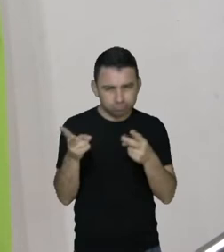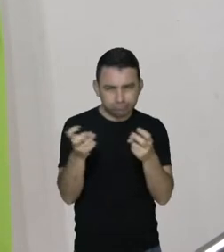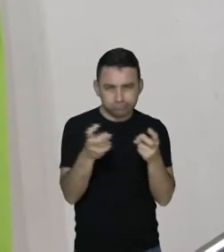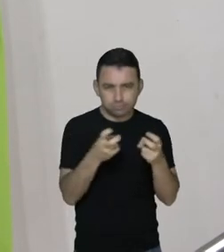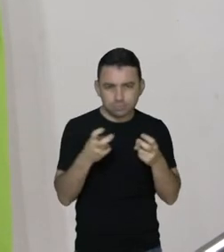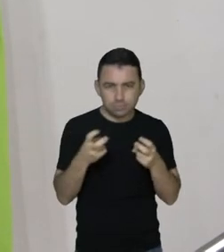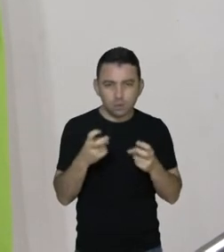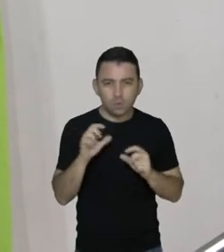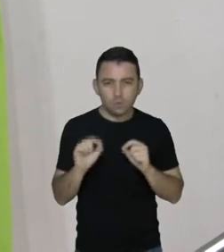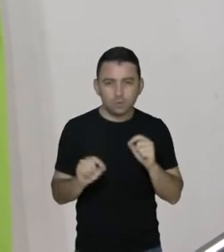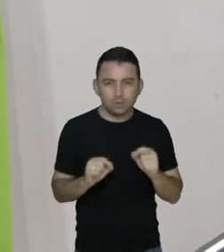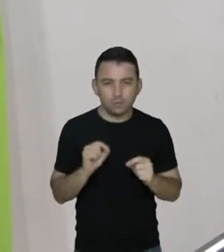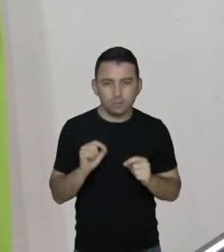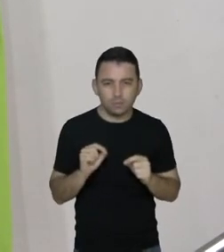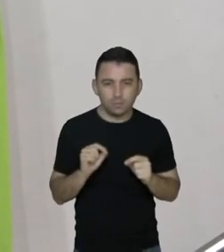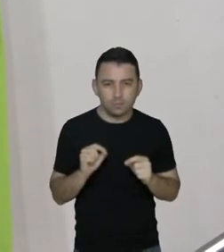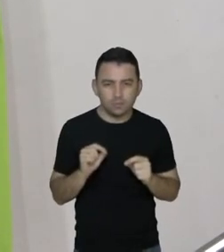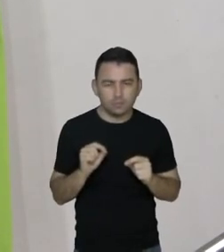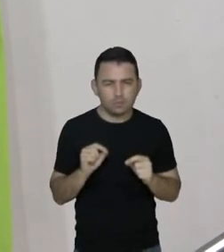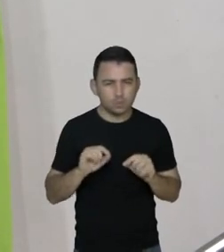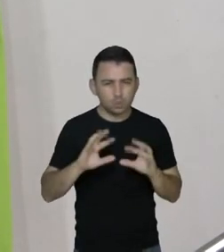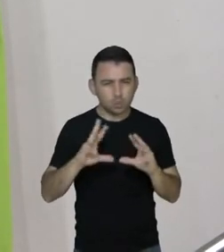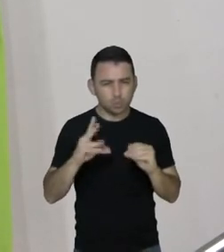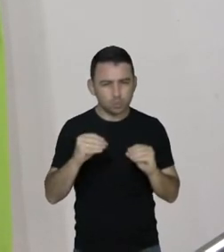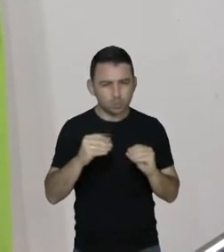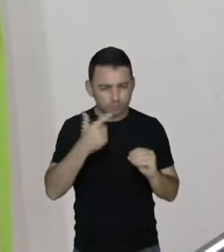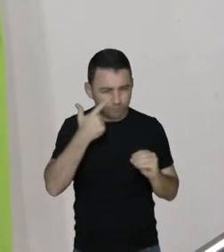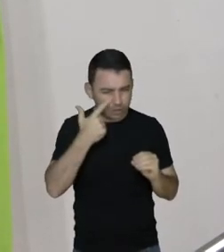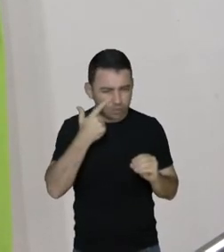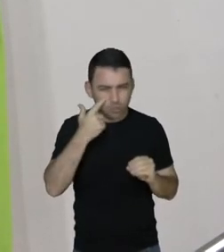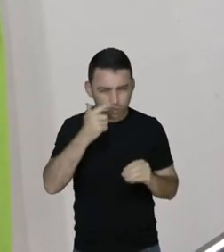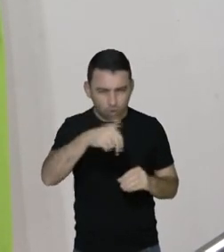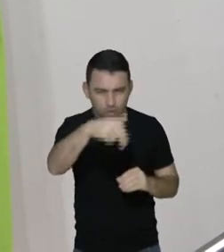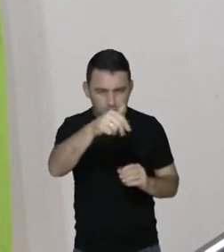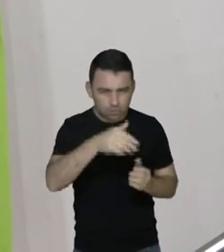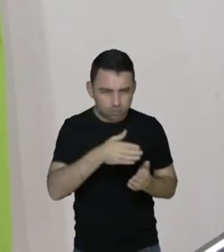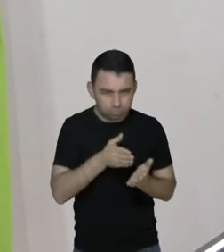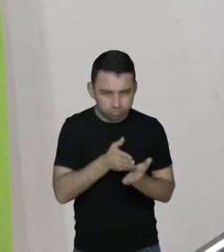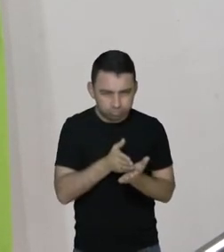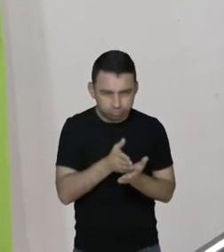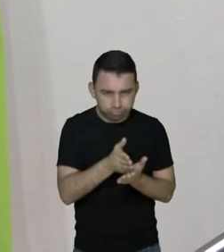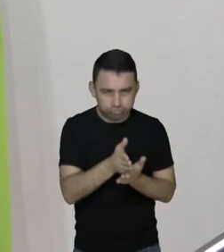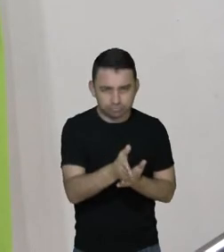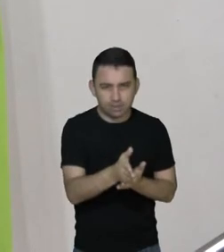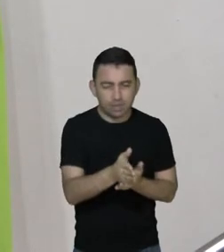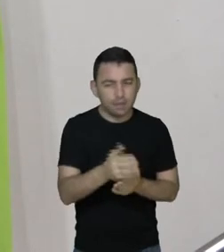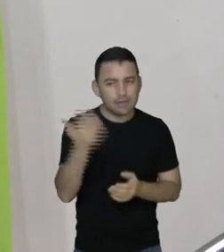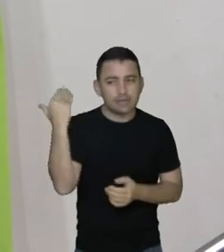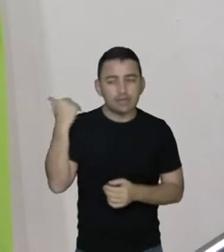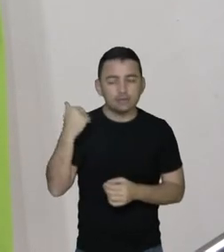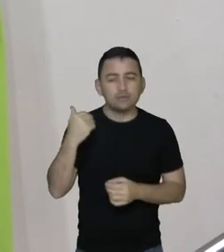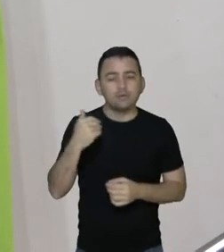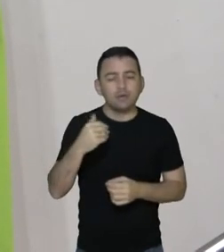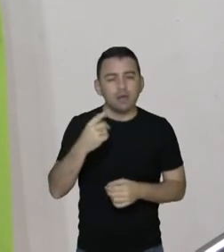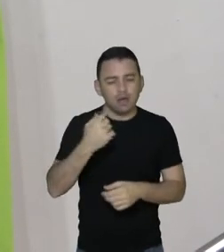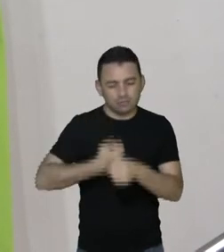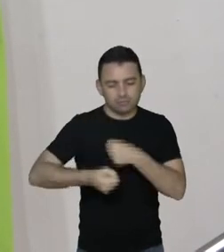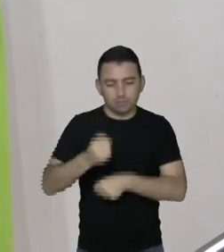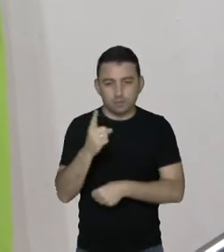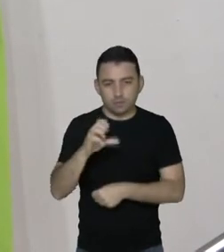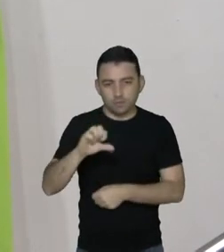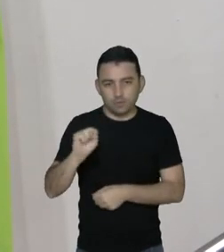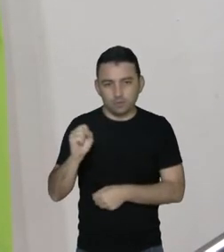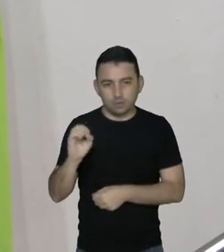que, nos princípios norteadores da proposta, que vem lá da década de 80, estavam mencionados